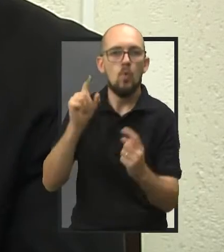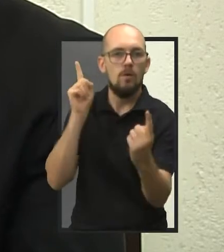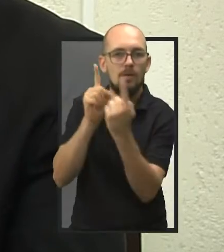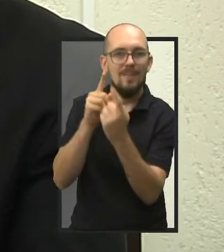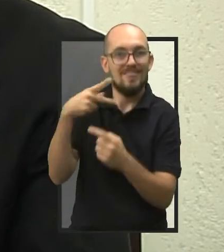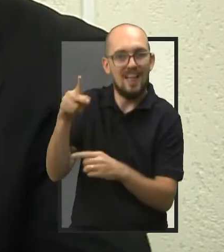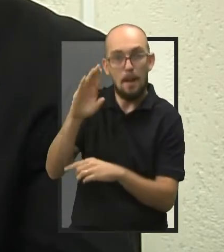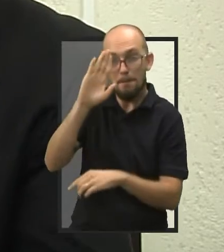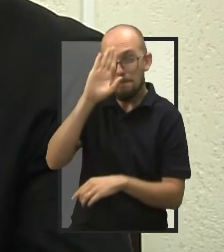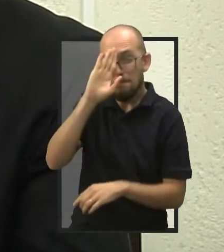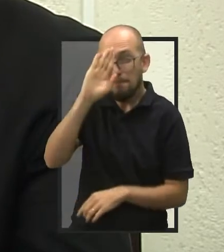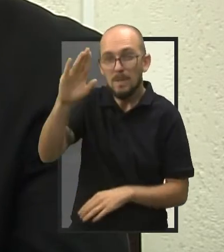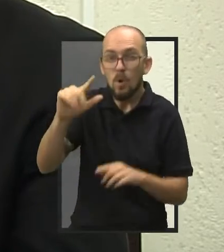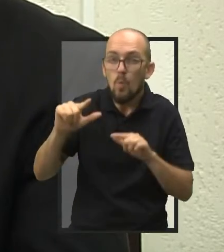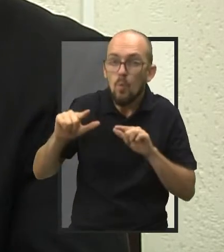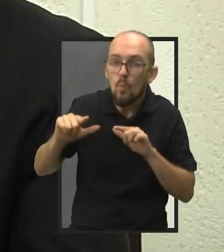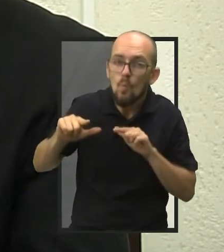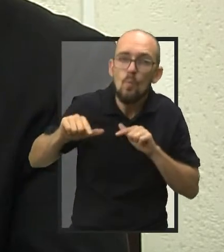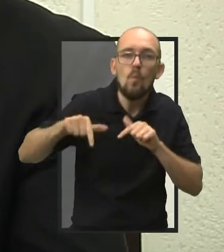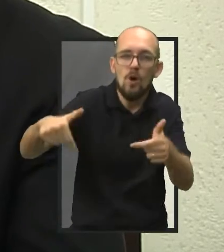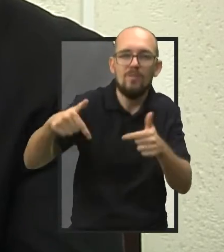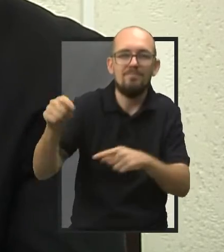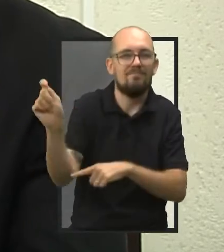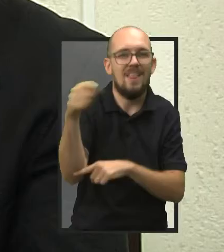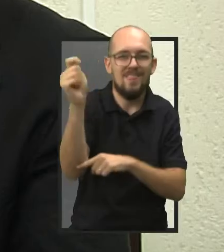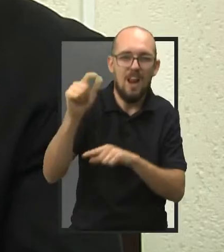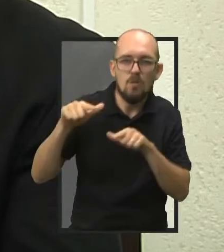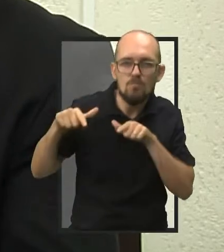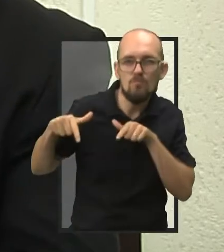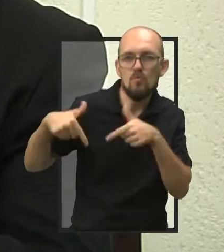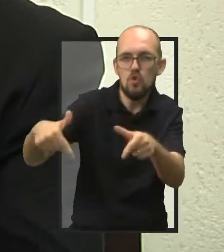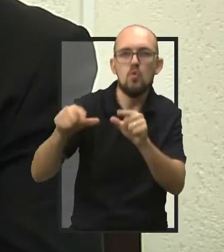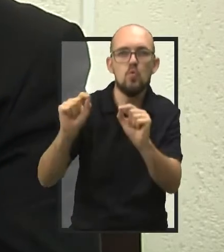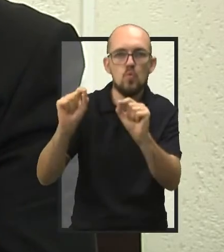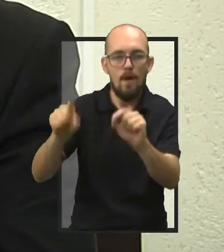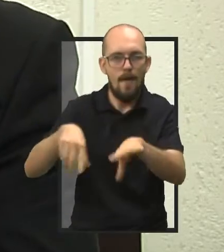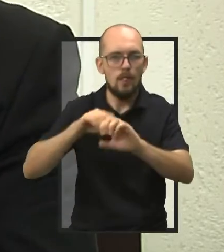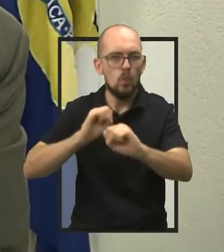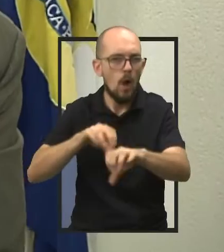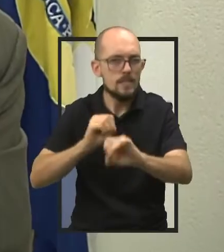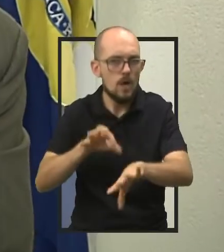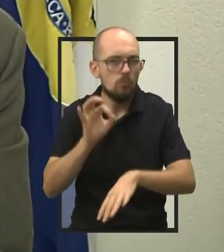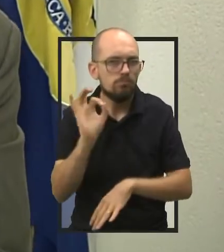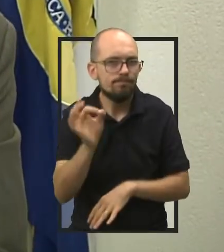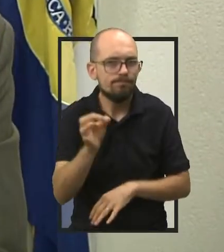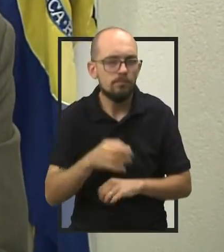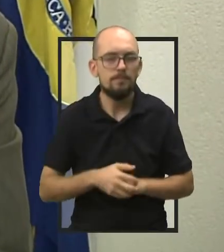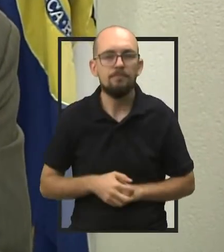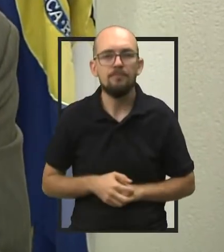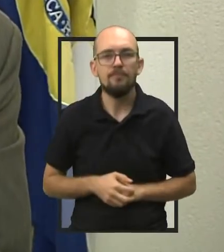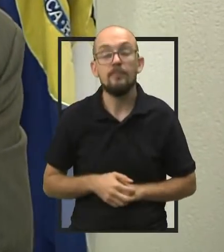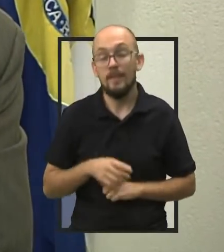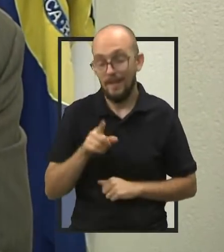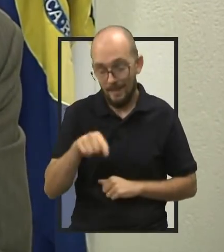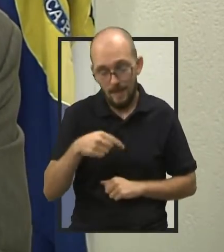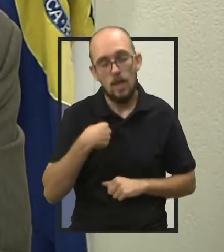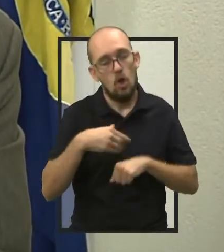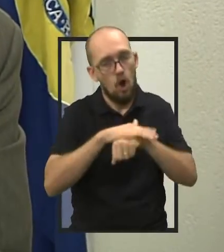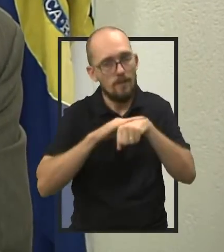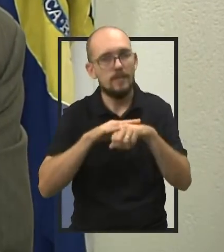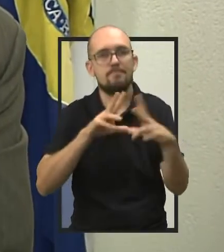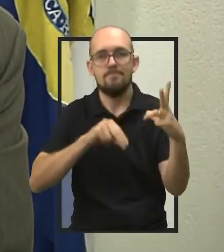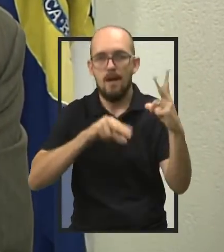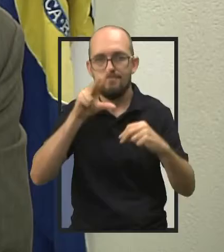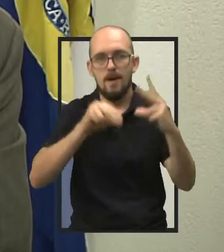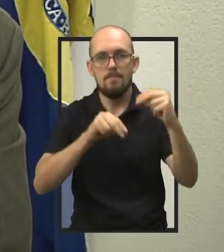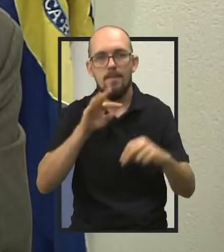bandeira dela, e se o senhor tiver projetos nessa área, ela vai atender, que é a educação, não é? Eu conversei bastante com ela, que é do meu partido, e